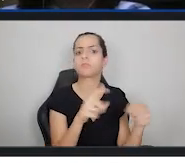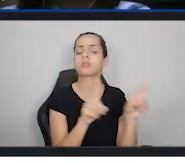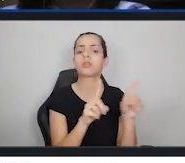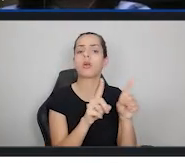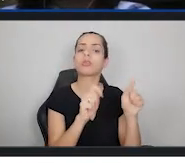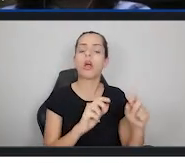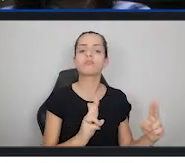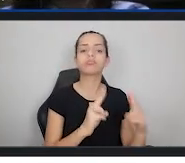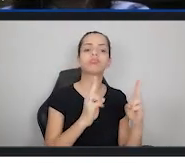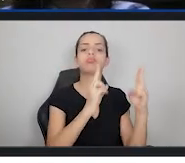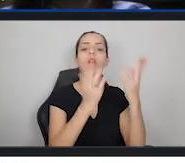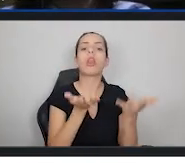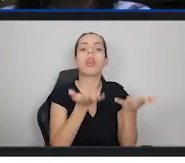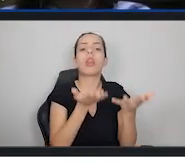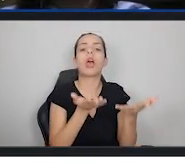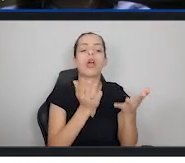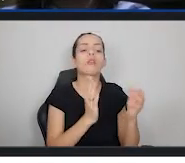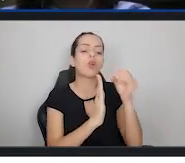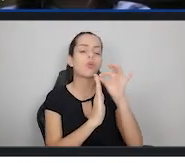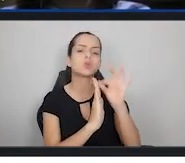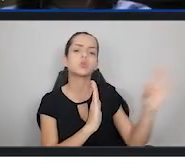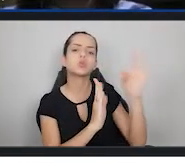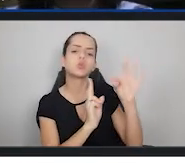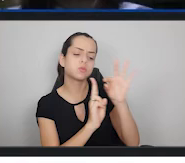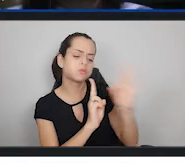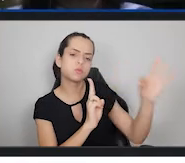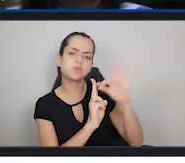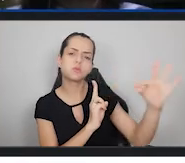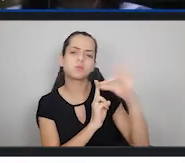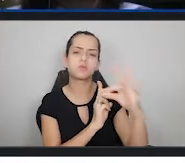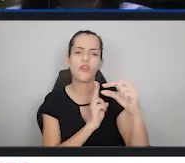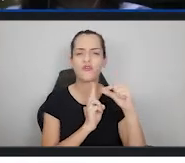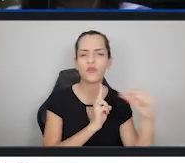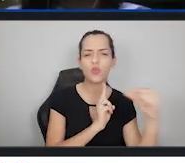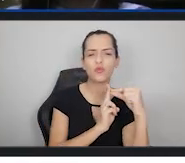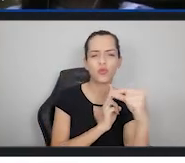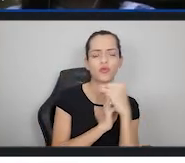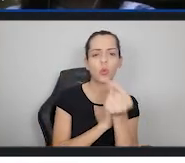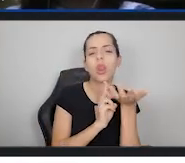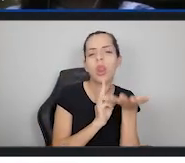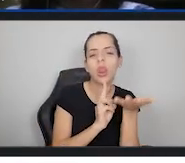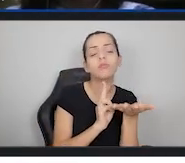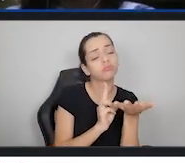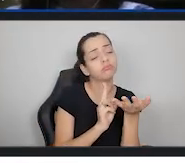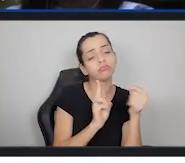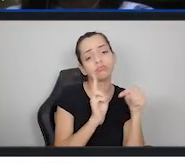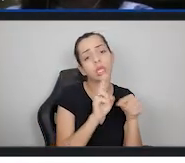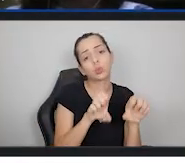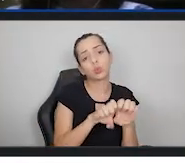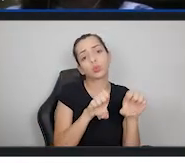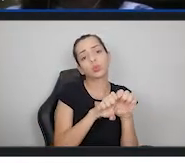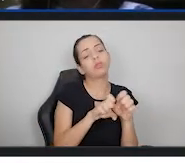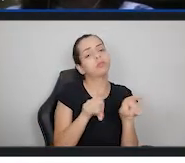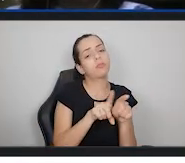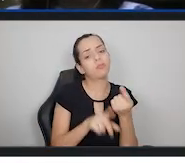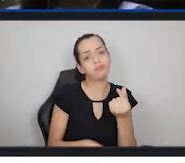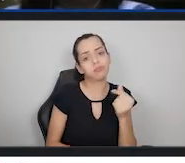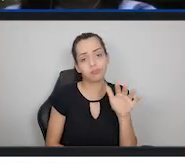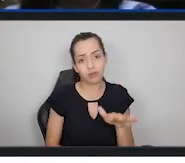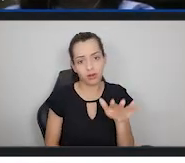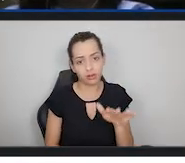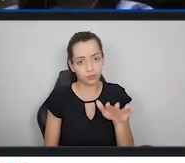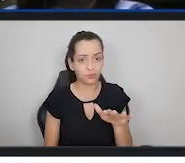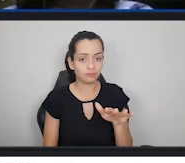o peso é menor. Se o peso é menor, eu vou precisar de uma estrutura menos robusta para comportar esse condutor, né,